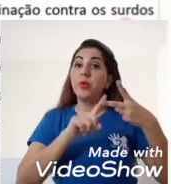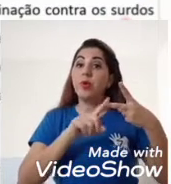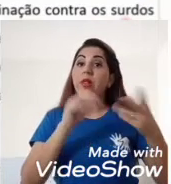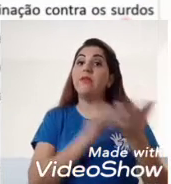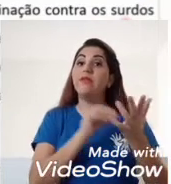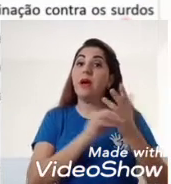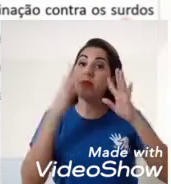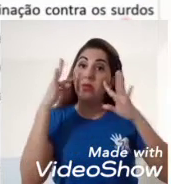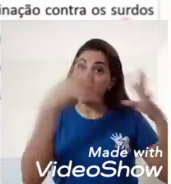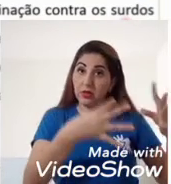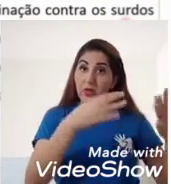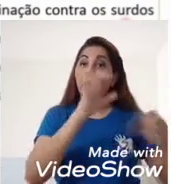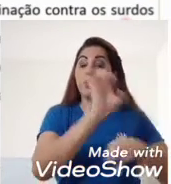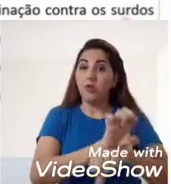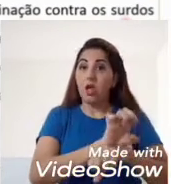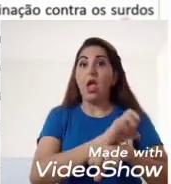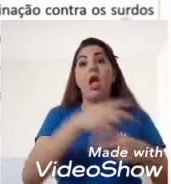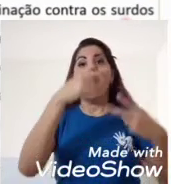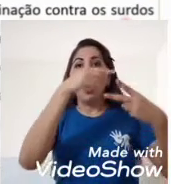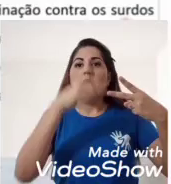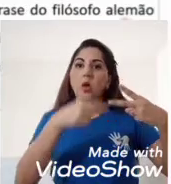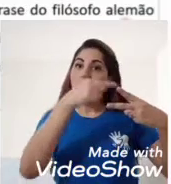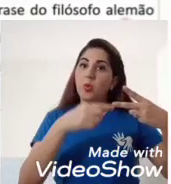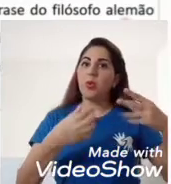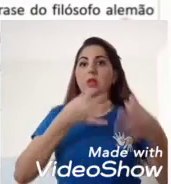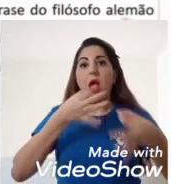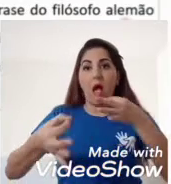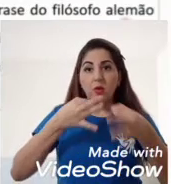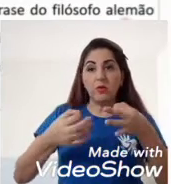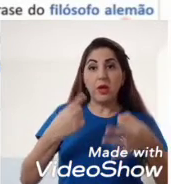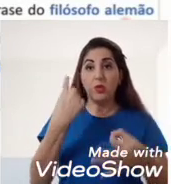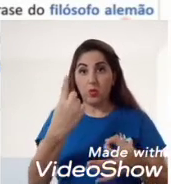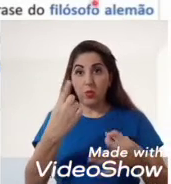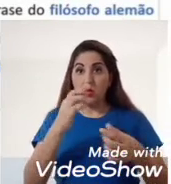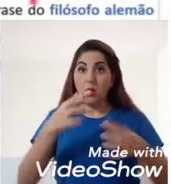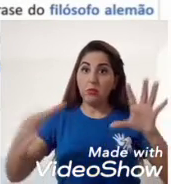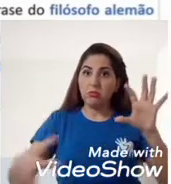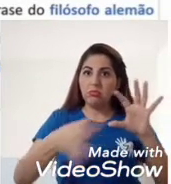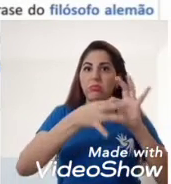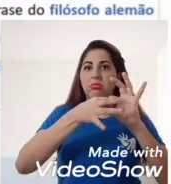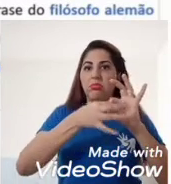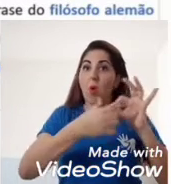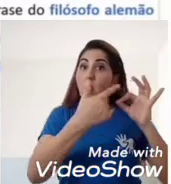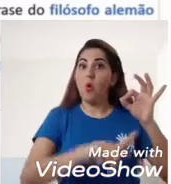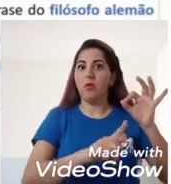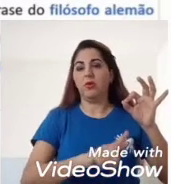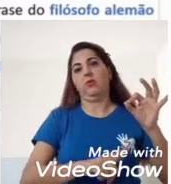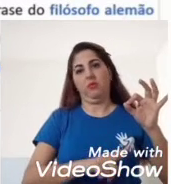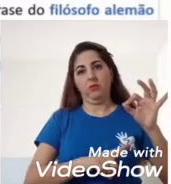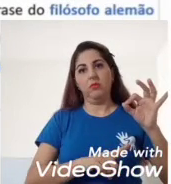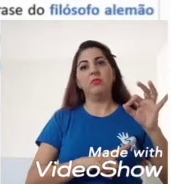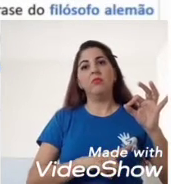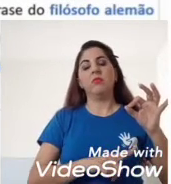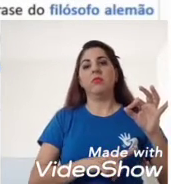que ela vai ter dois argumentos, tá? E um continua o outro. Por isso que ela começa isso aqui com o